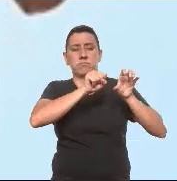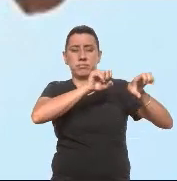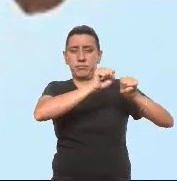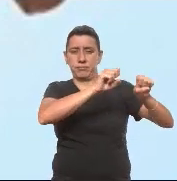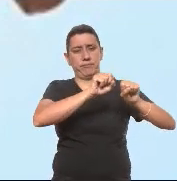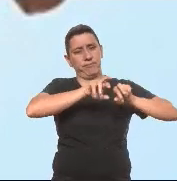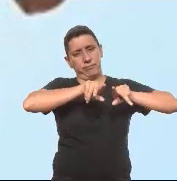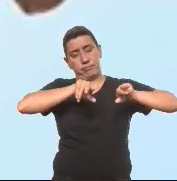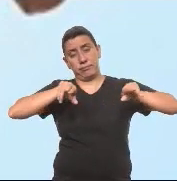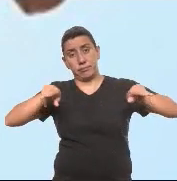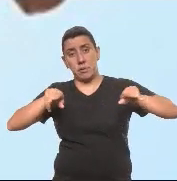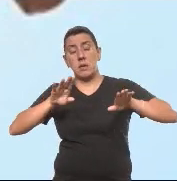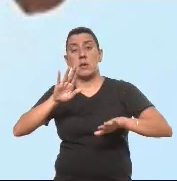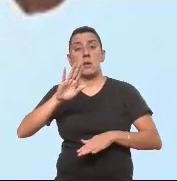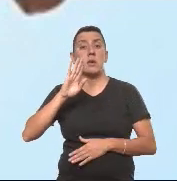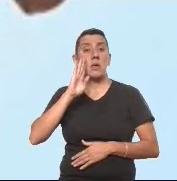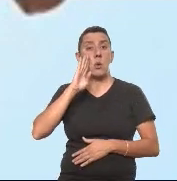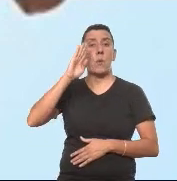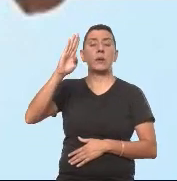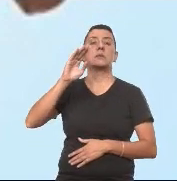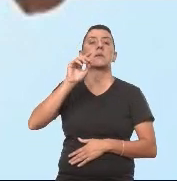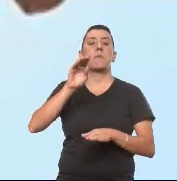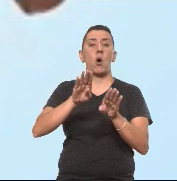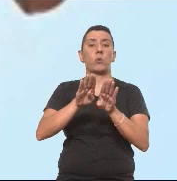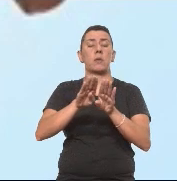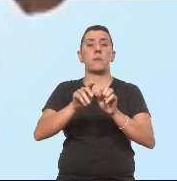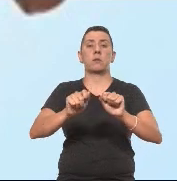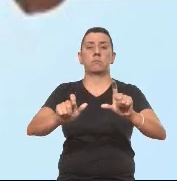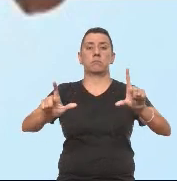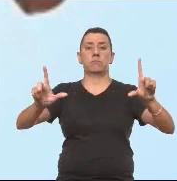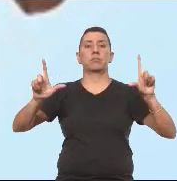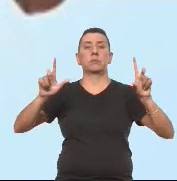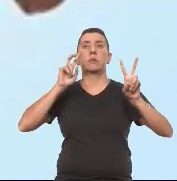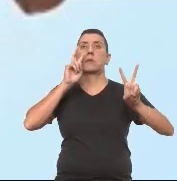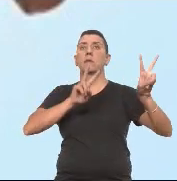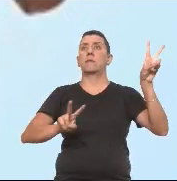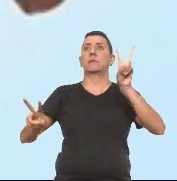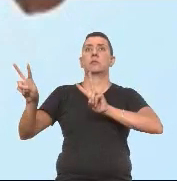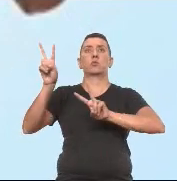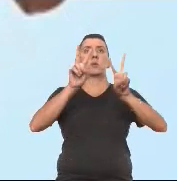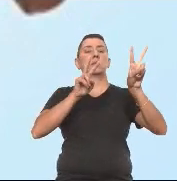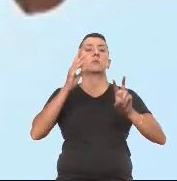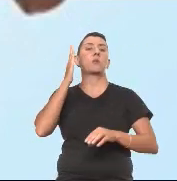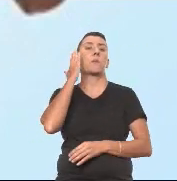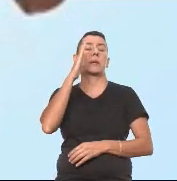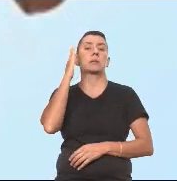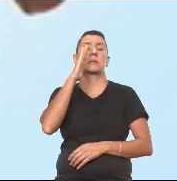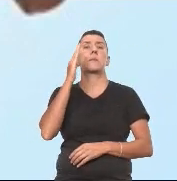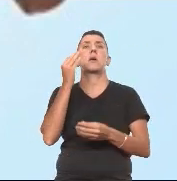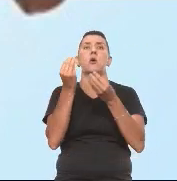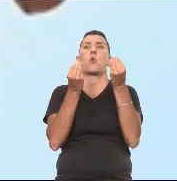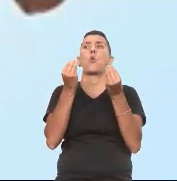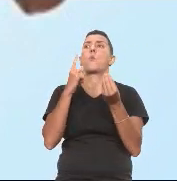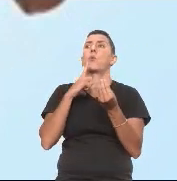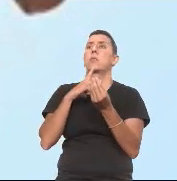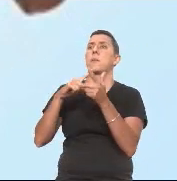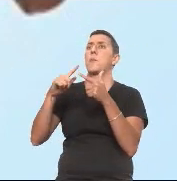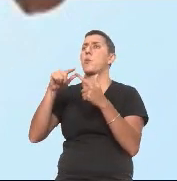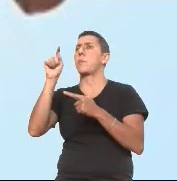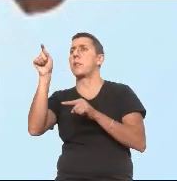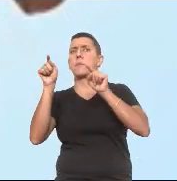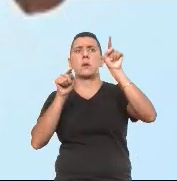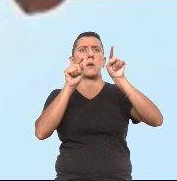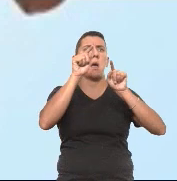no final o que eu mais preciso de uma visualização de tudo isso para que eu saiba exatamente o que está acontecendo né aonde tá